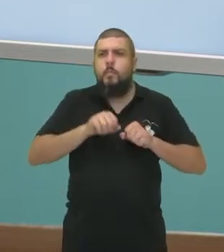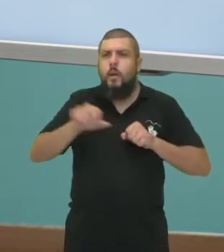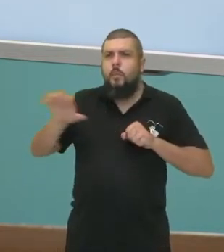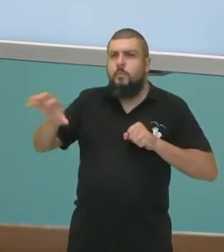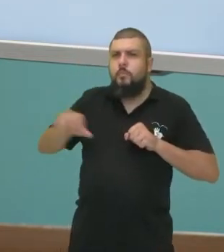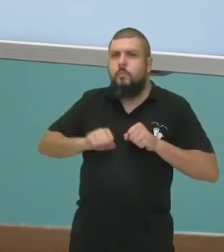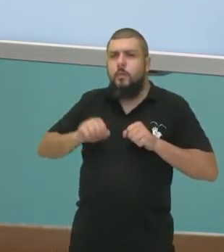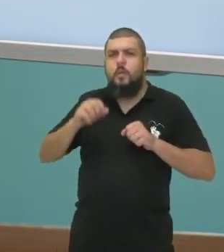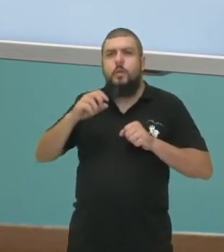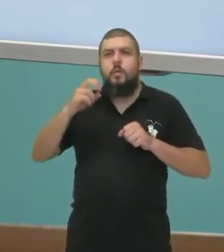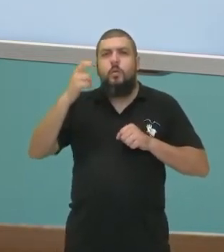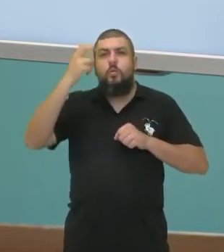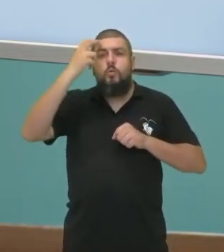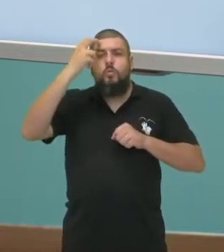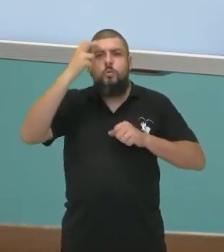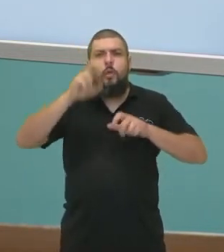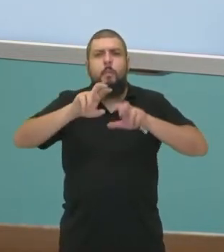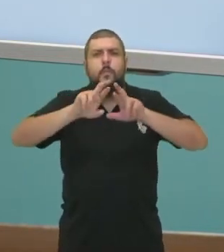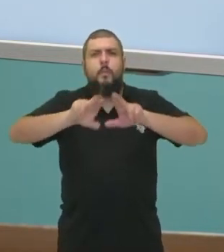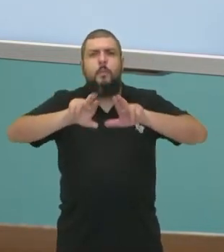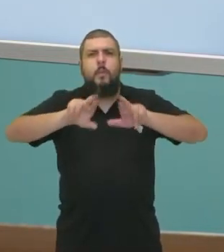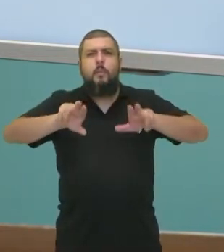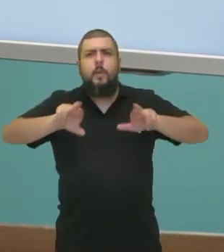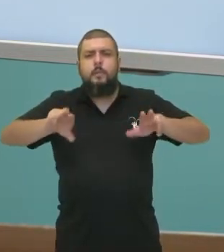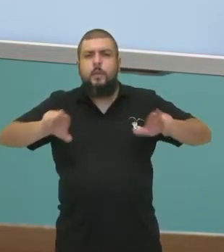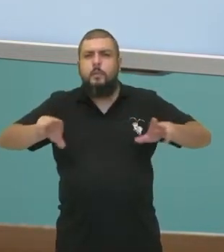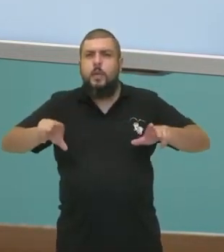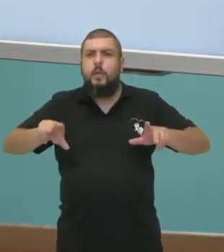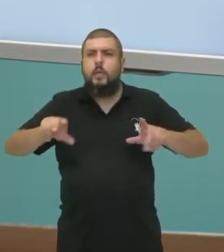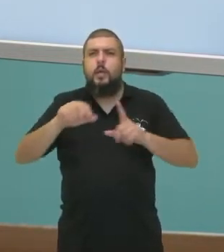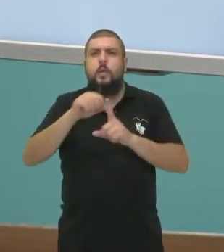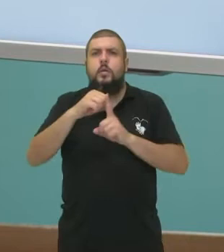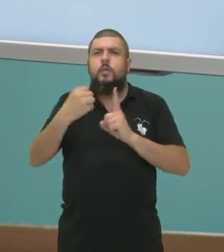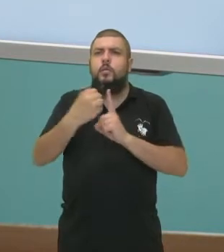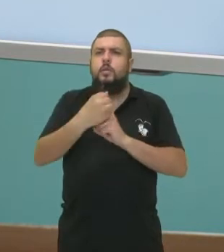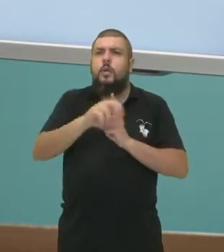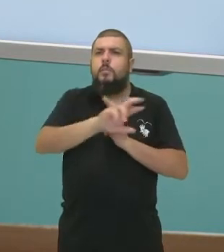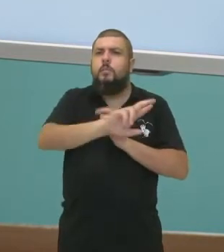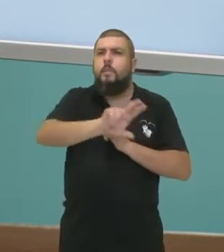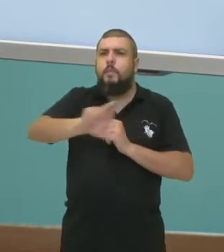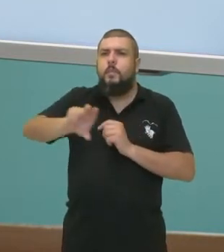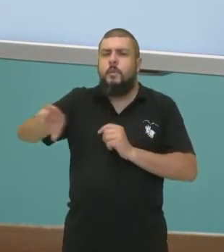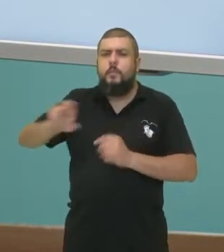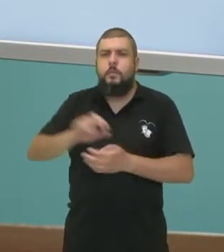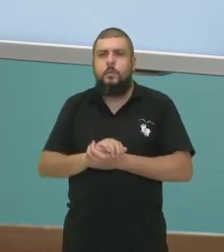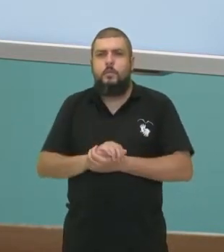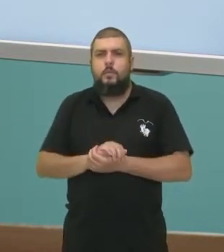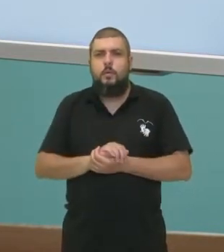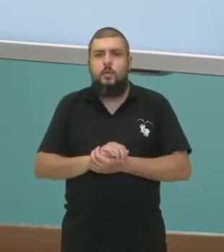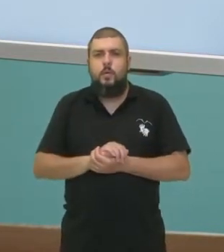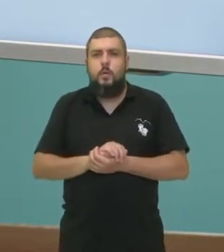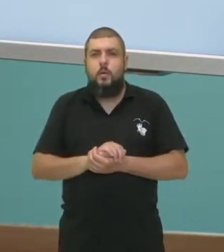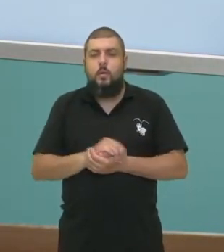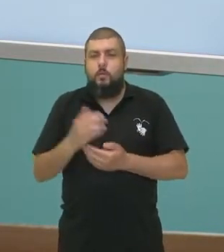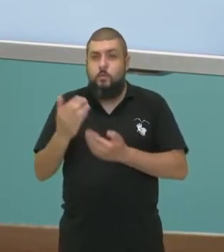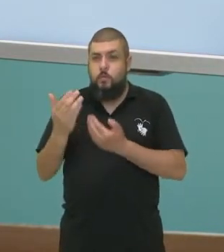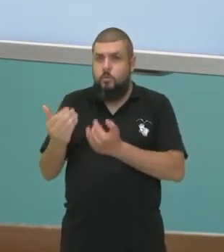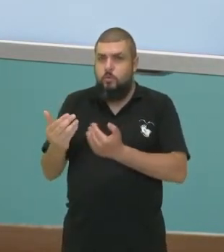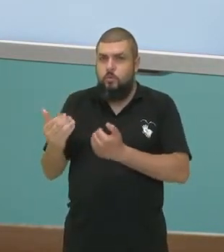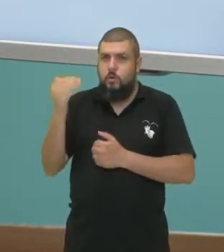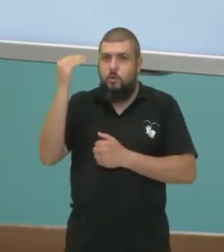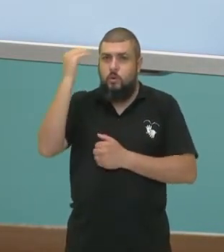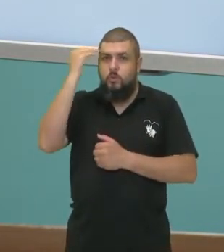seriam características culturais e sociedades distintas. Para os adolescentes, a roupa é um meio